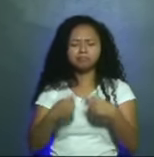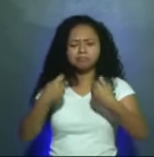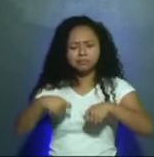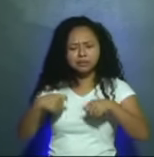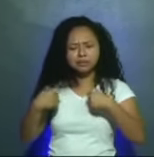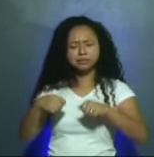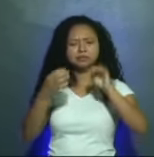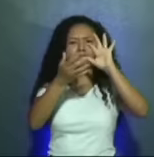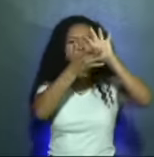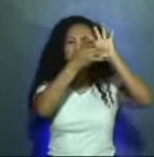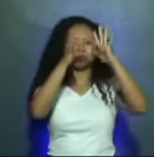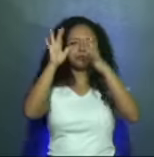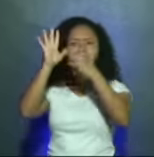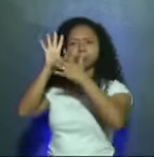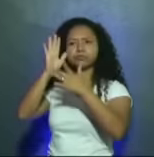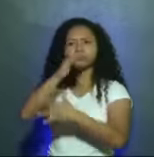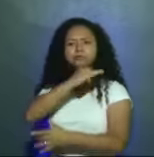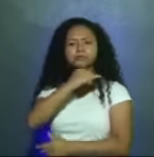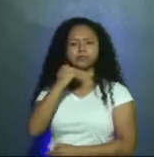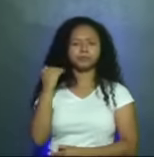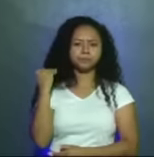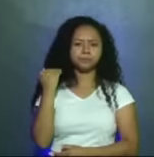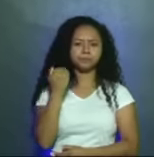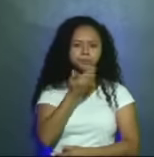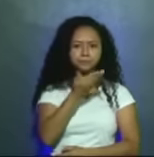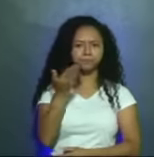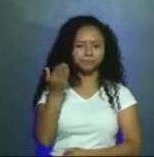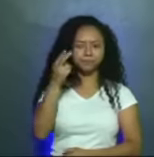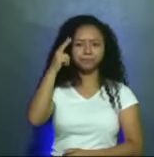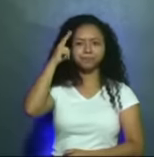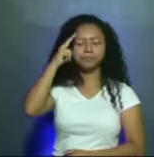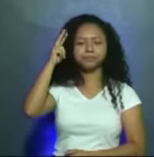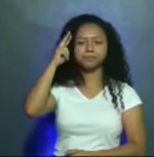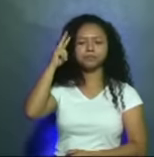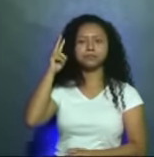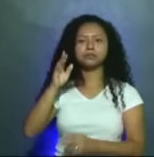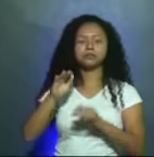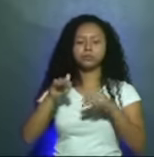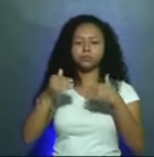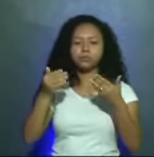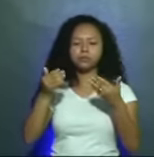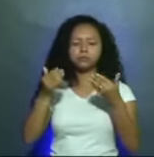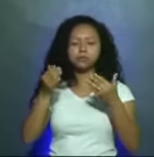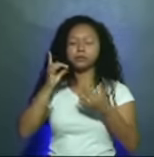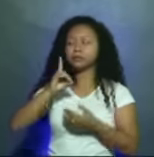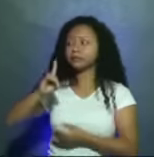morrer. Vocês lembram que quando Deus